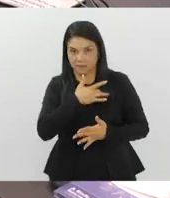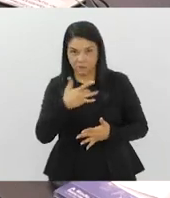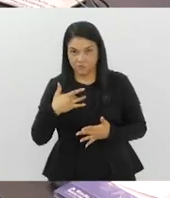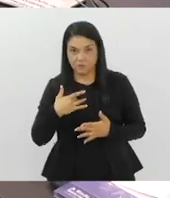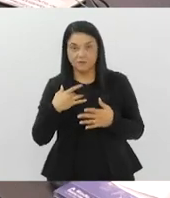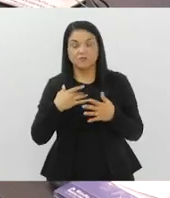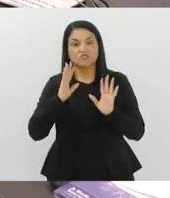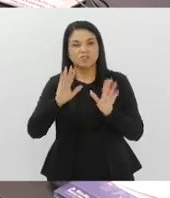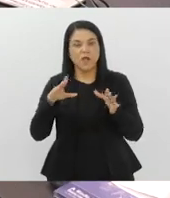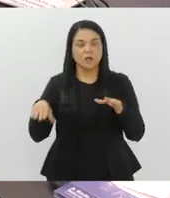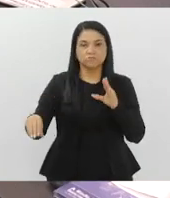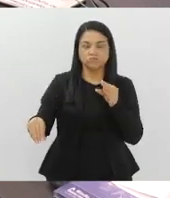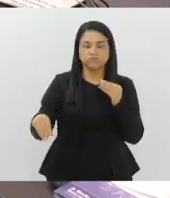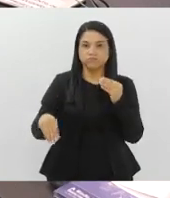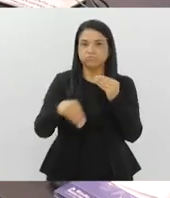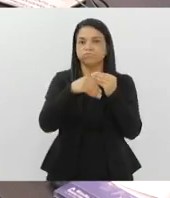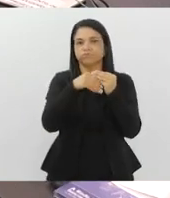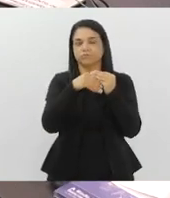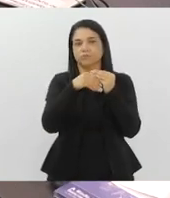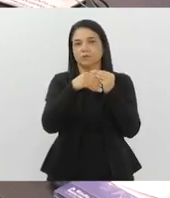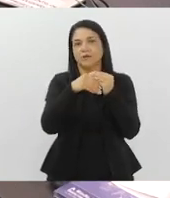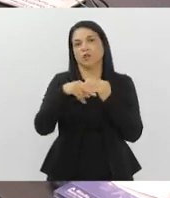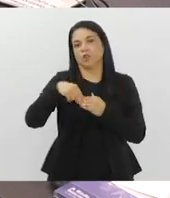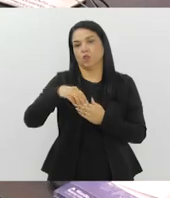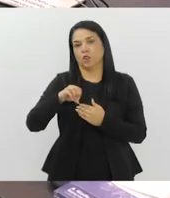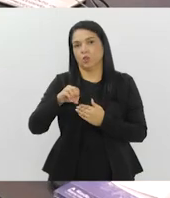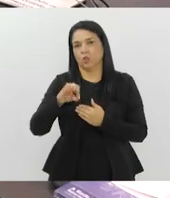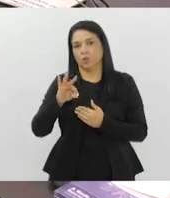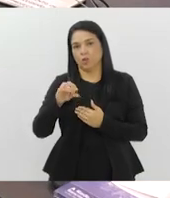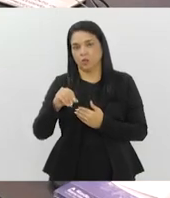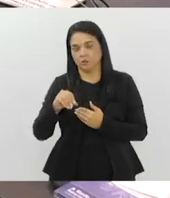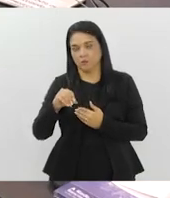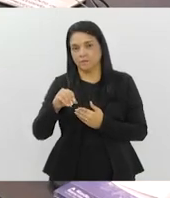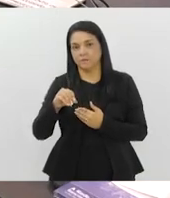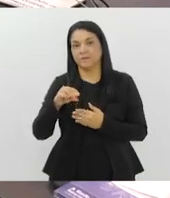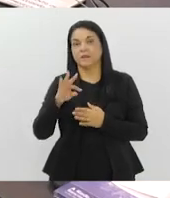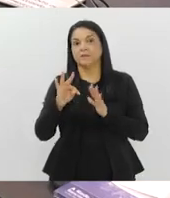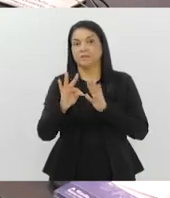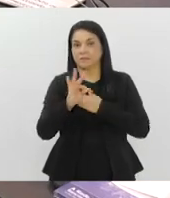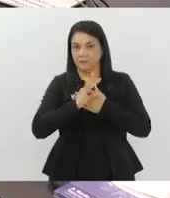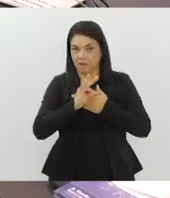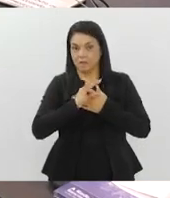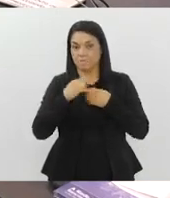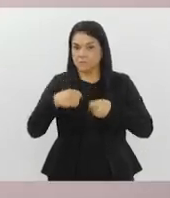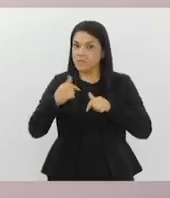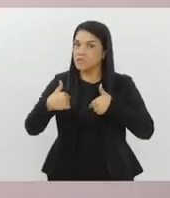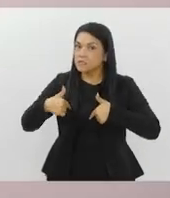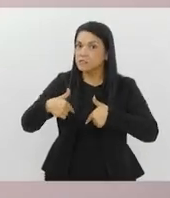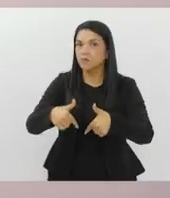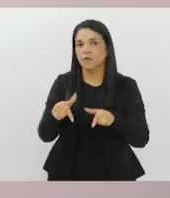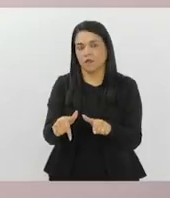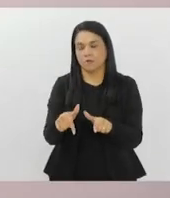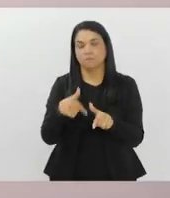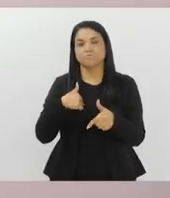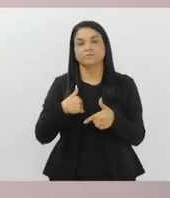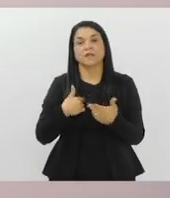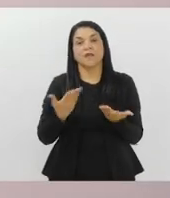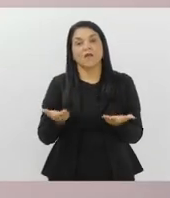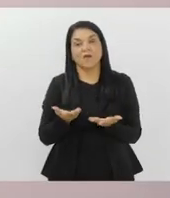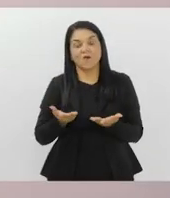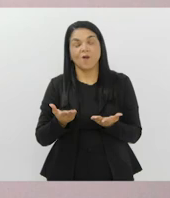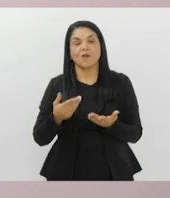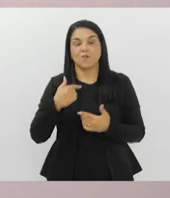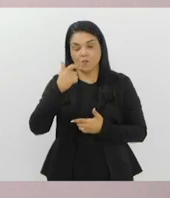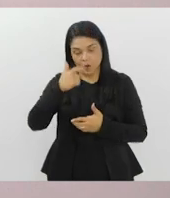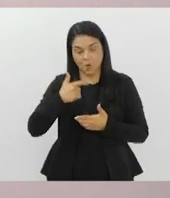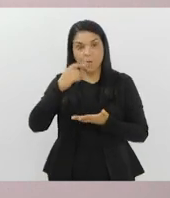está contemplada numa nota técnica, então é executar, é cumprir. E, por fim, não posso deixar de falar, como membro da IBF, né,